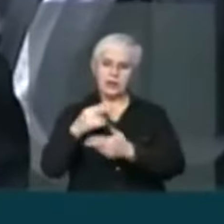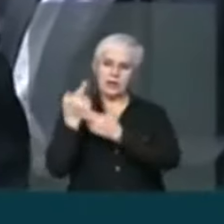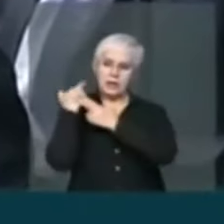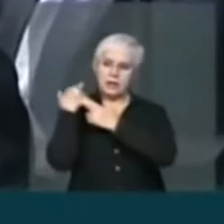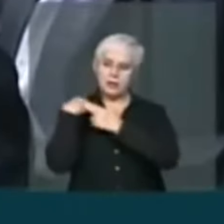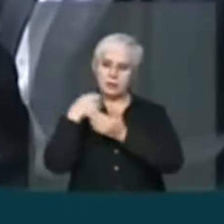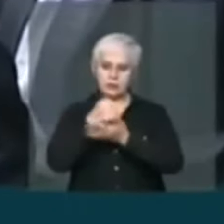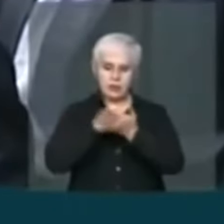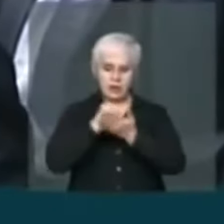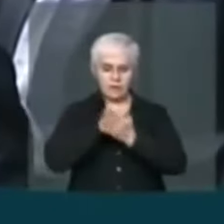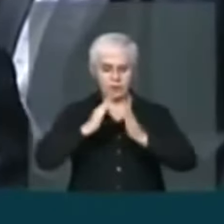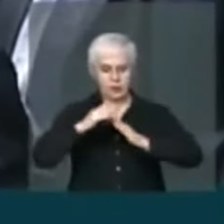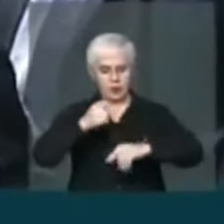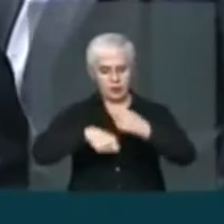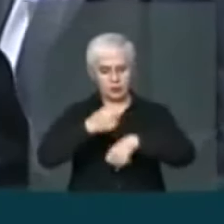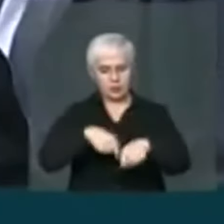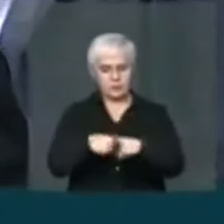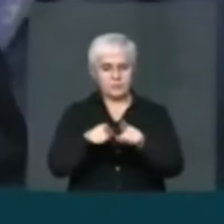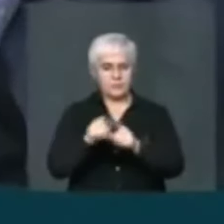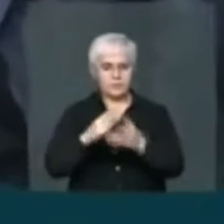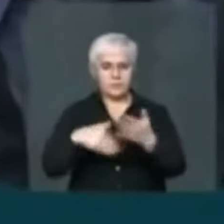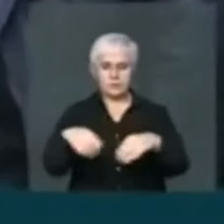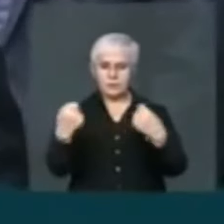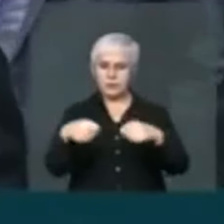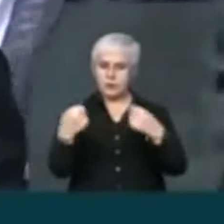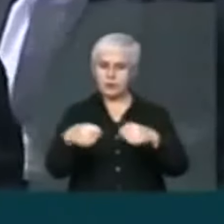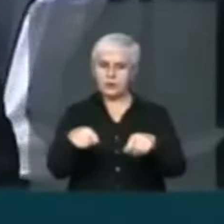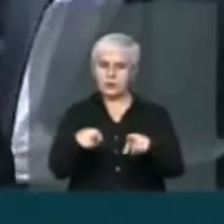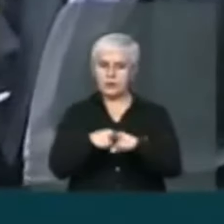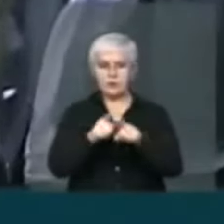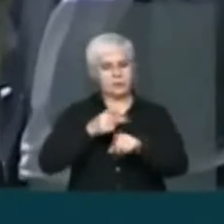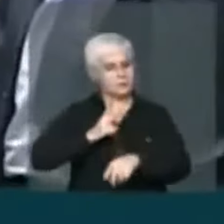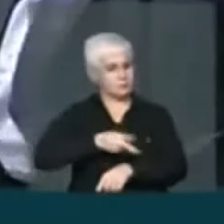pela farmácia e toda a sua necessidade numa